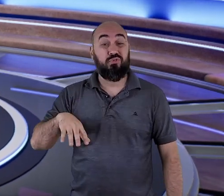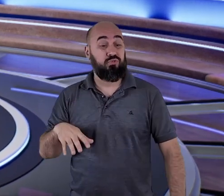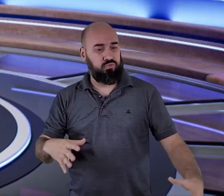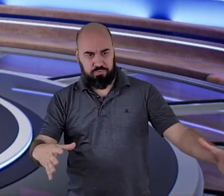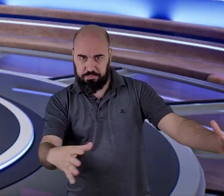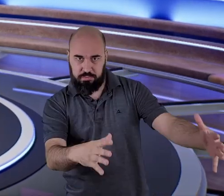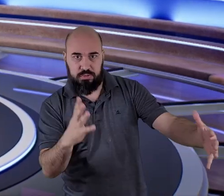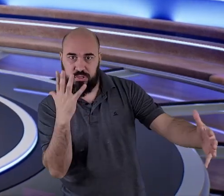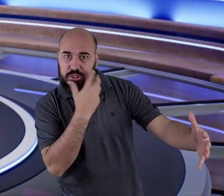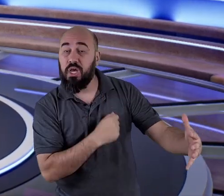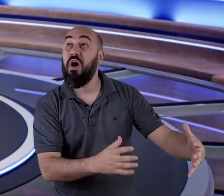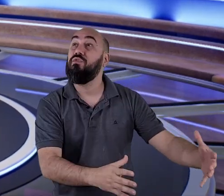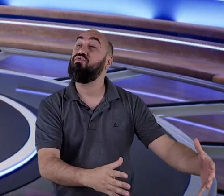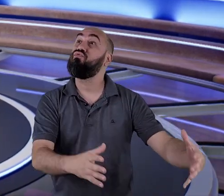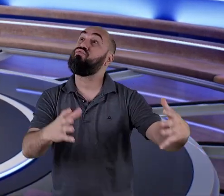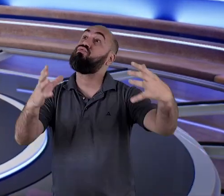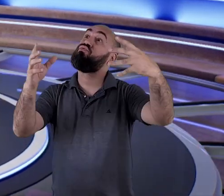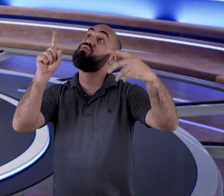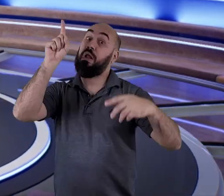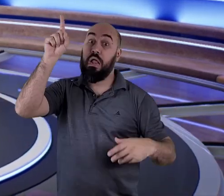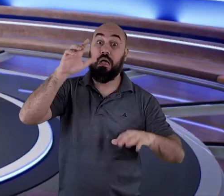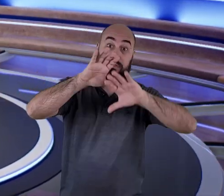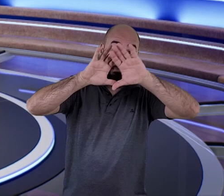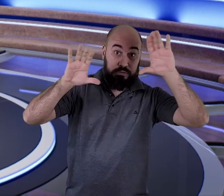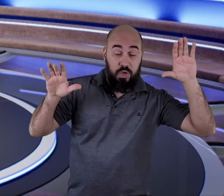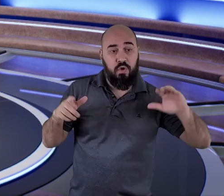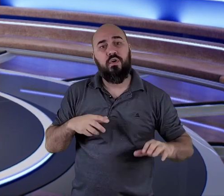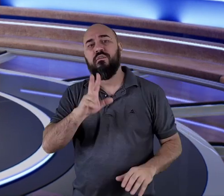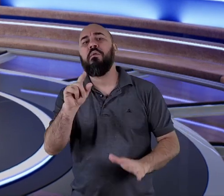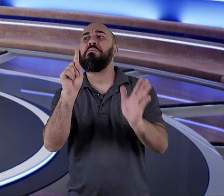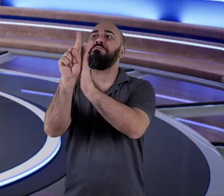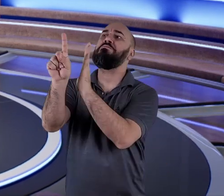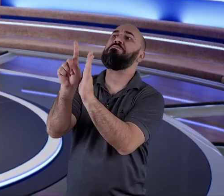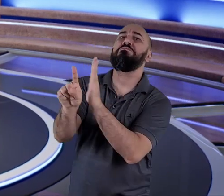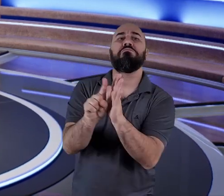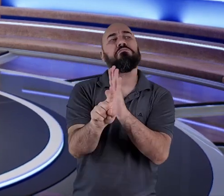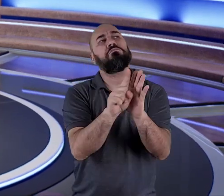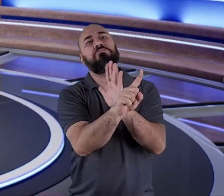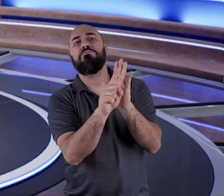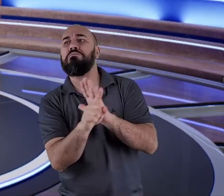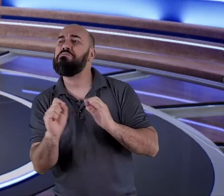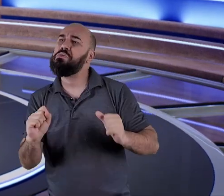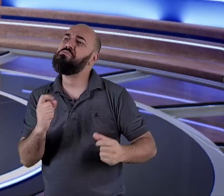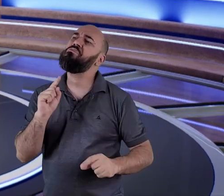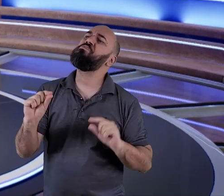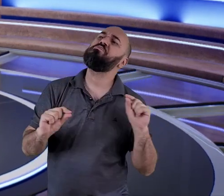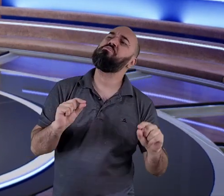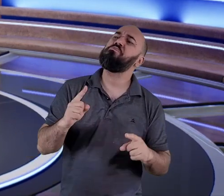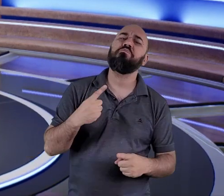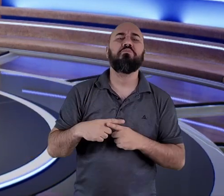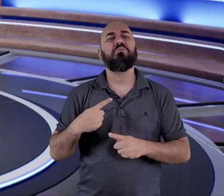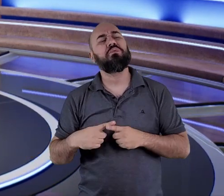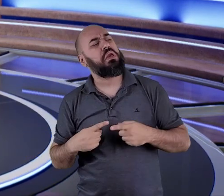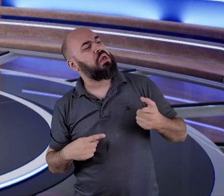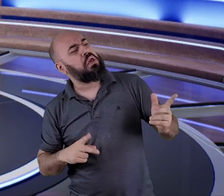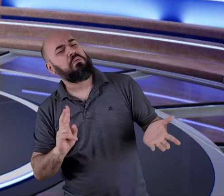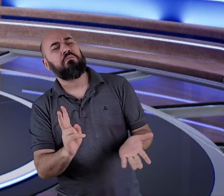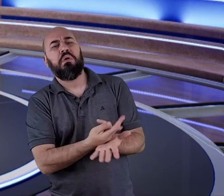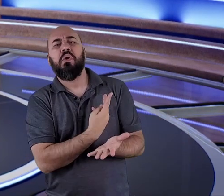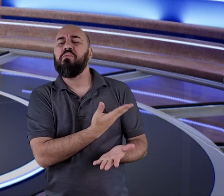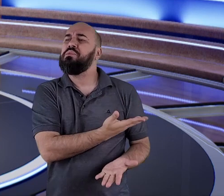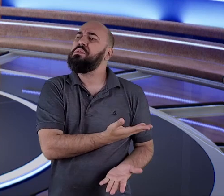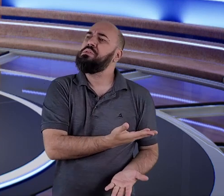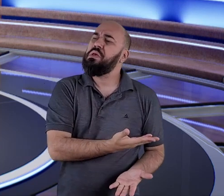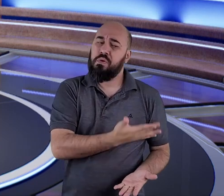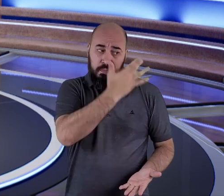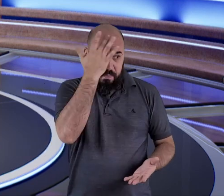sua justiça. Quando você chegar no céu, poderá se perguntar por que algumas pessoas